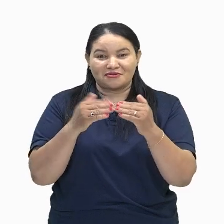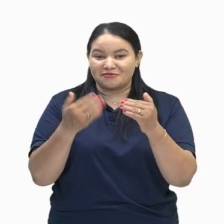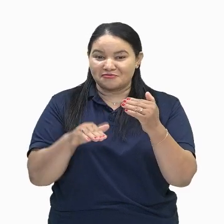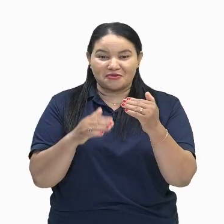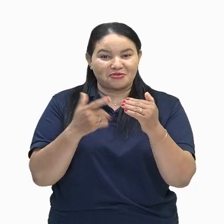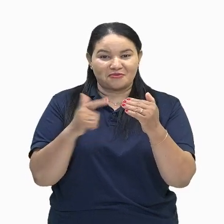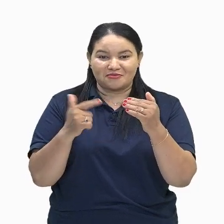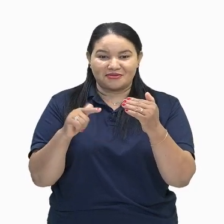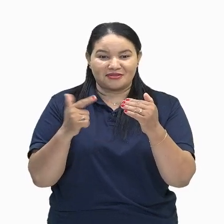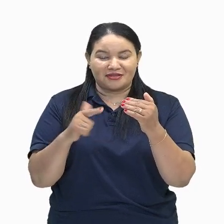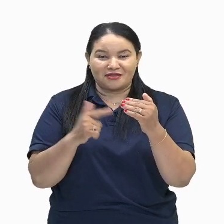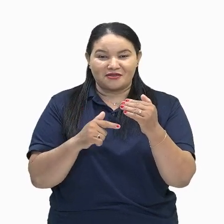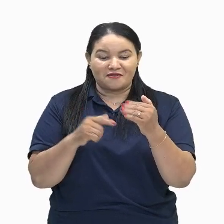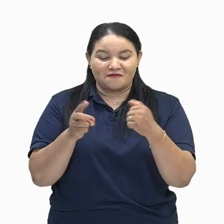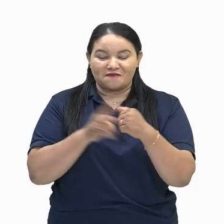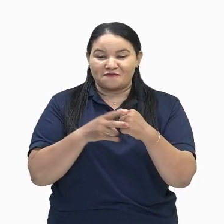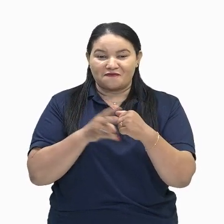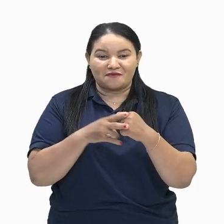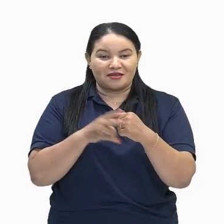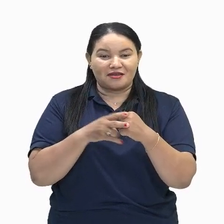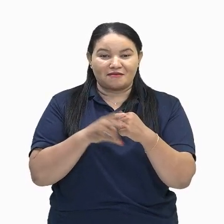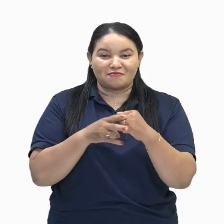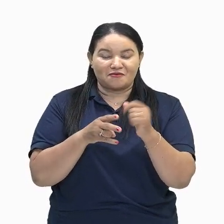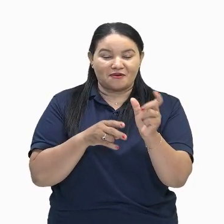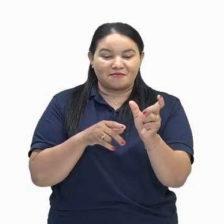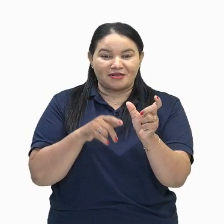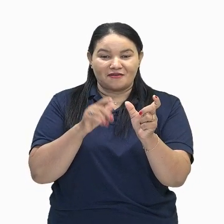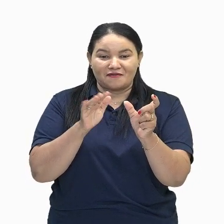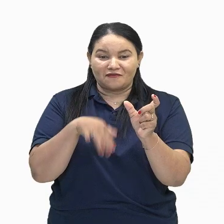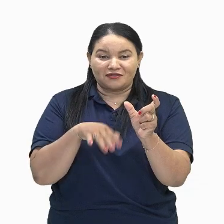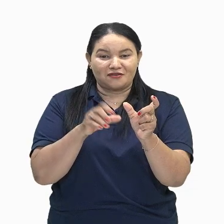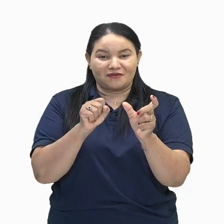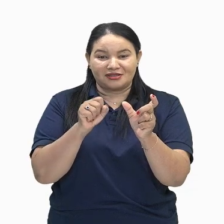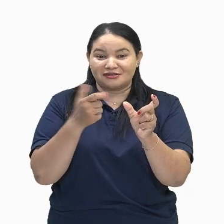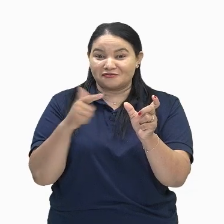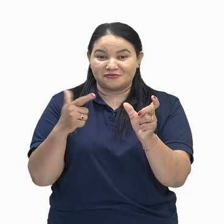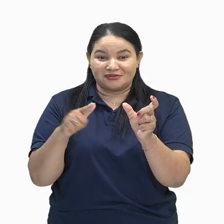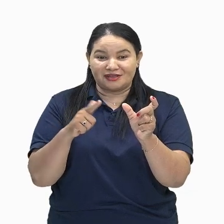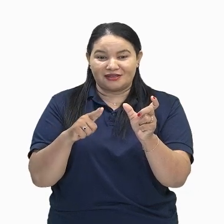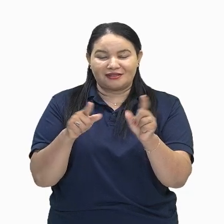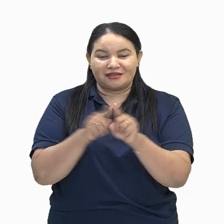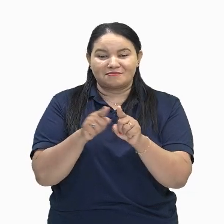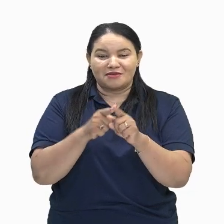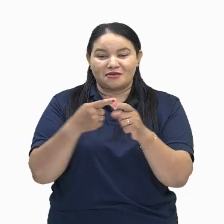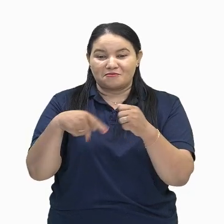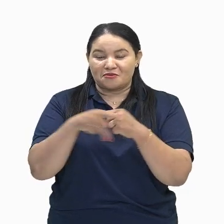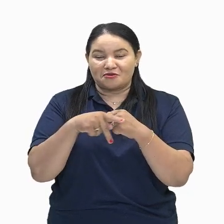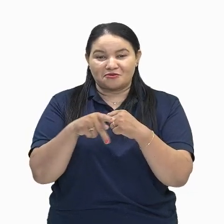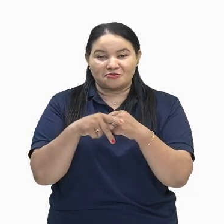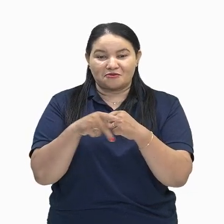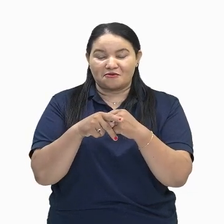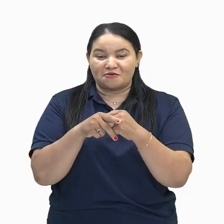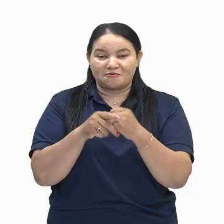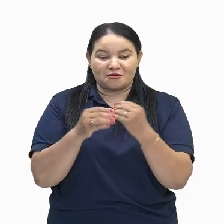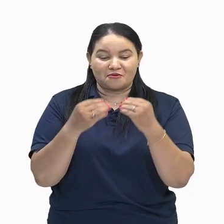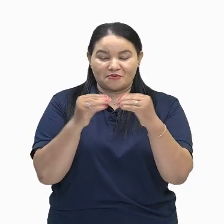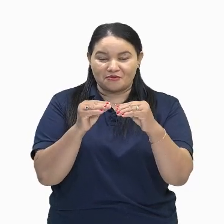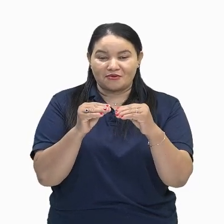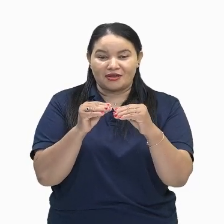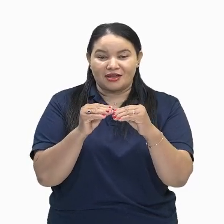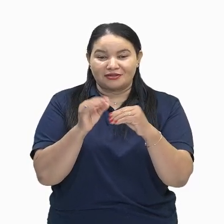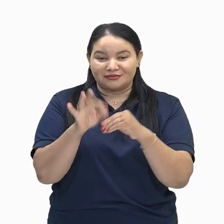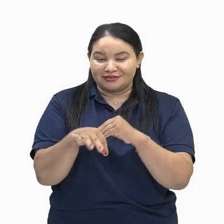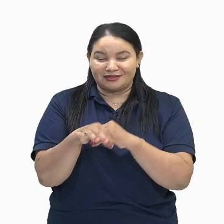o S no final. O pronome, né, não está colocado adequadamente aí junto